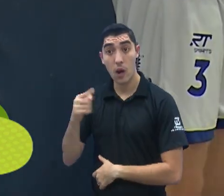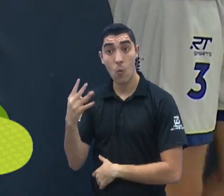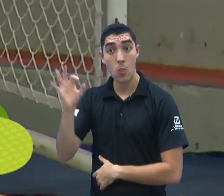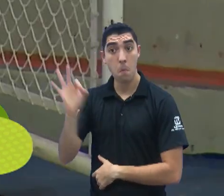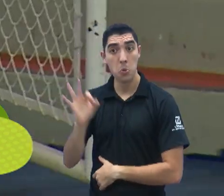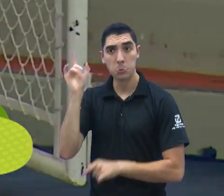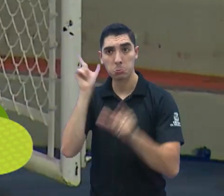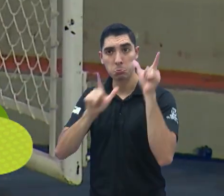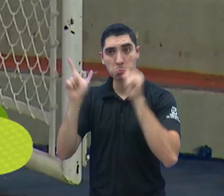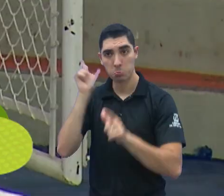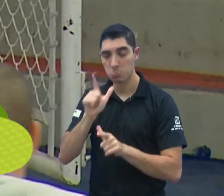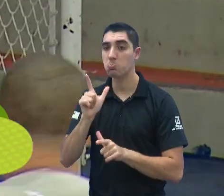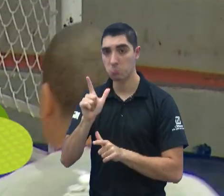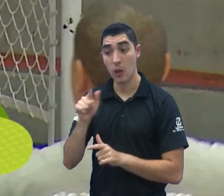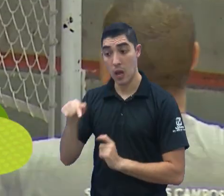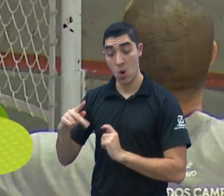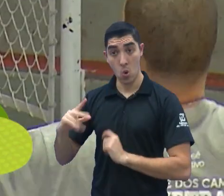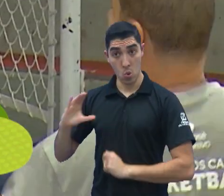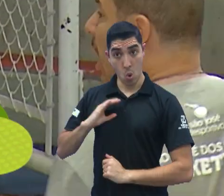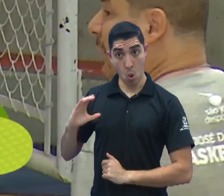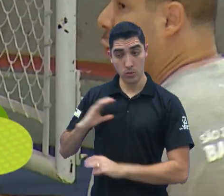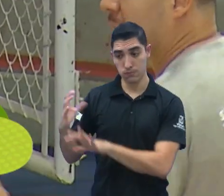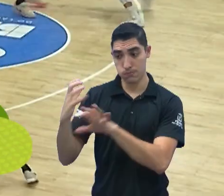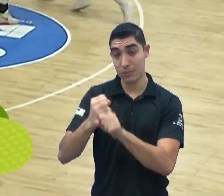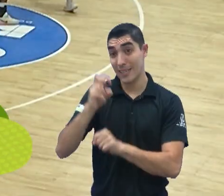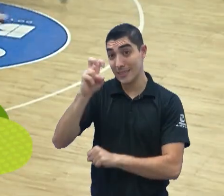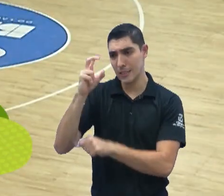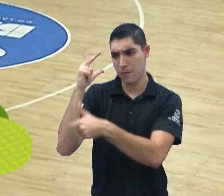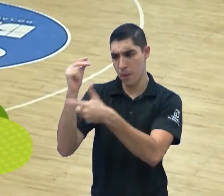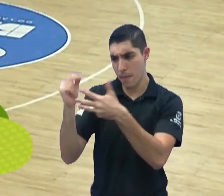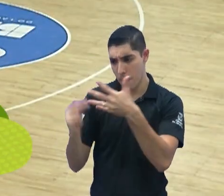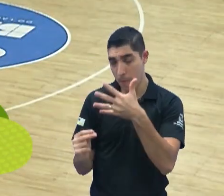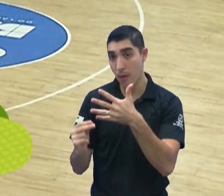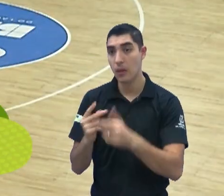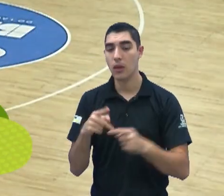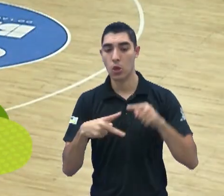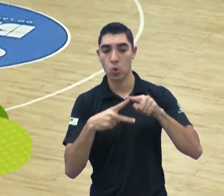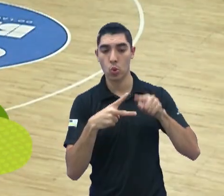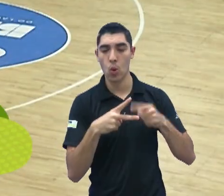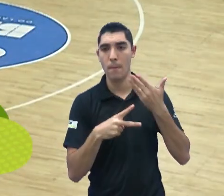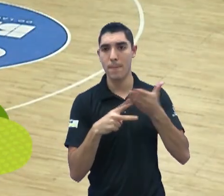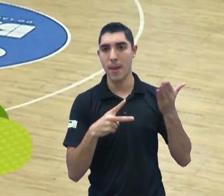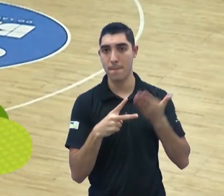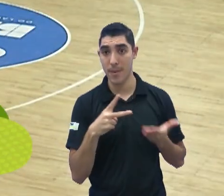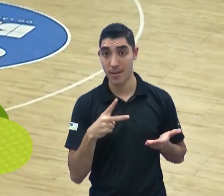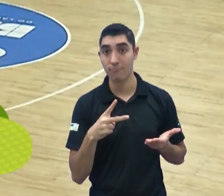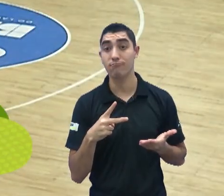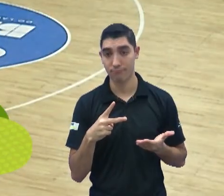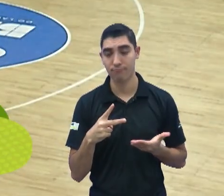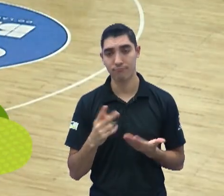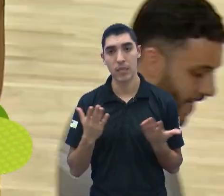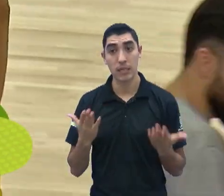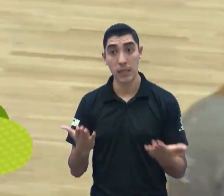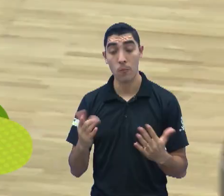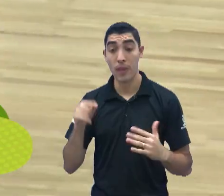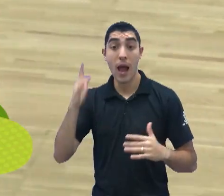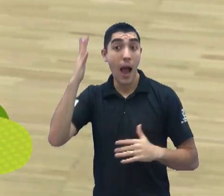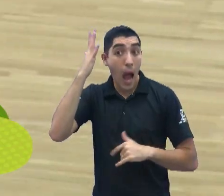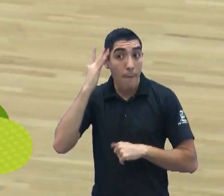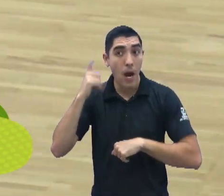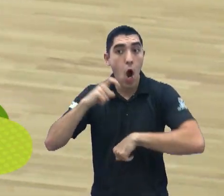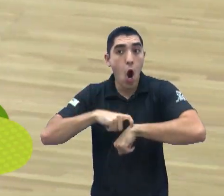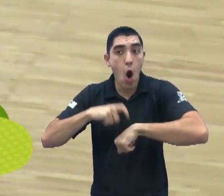71,4% de aproveitamento. O time corintiano venceu 5 e perdeu 2 partidas em 7 jogos até aqui. A bola sobe amanhã